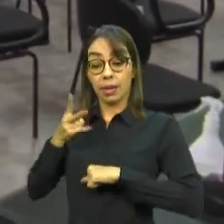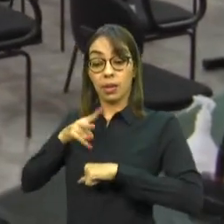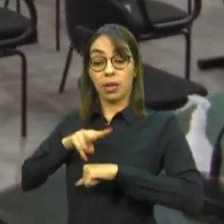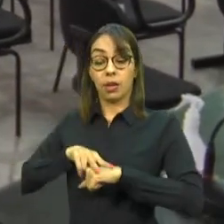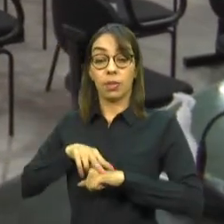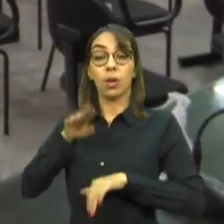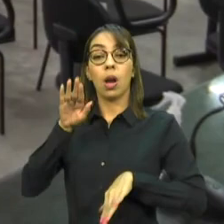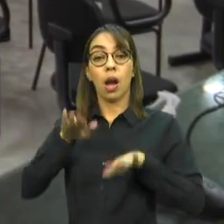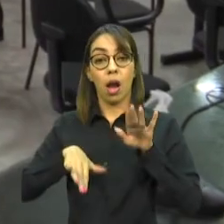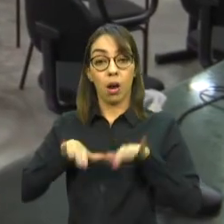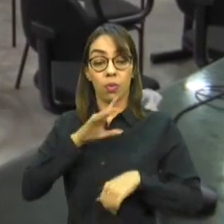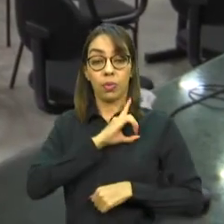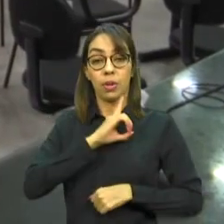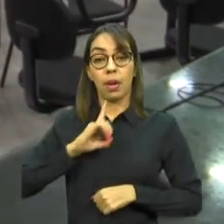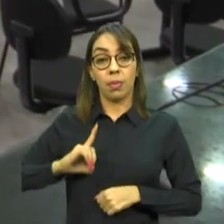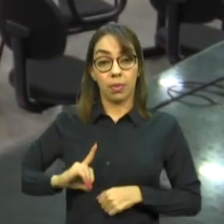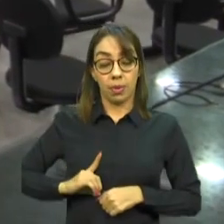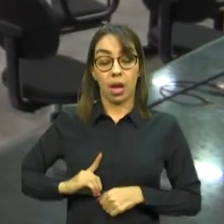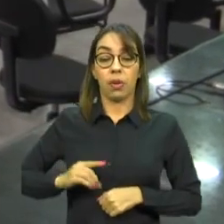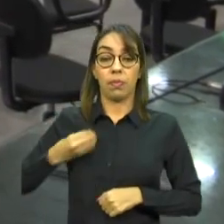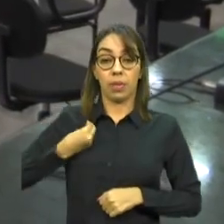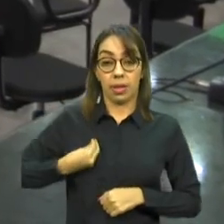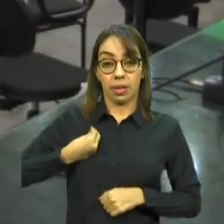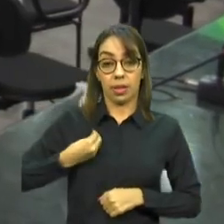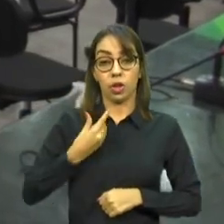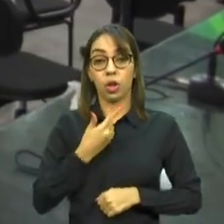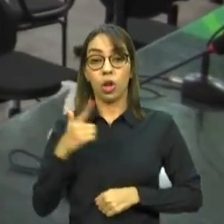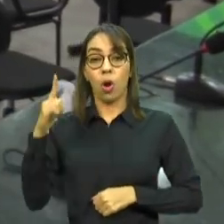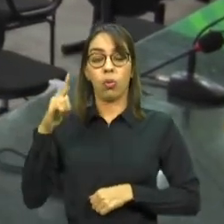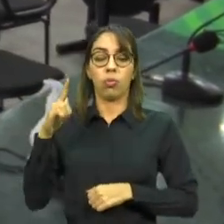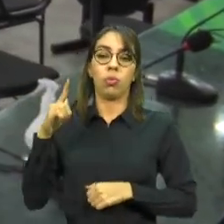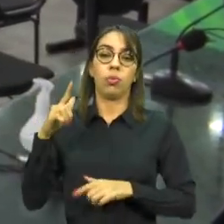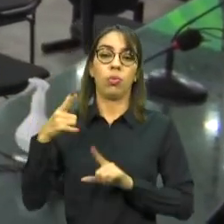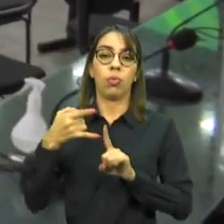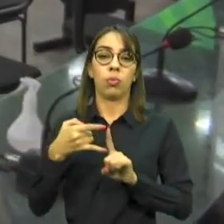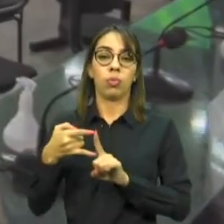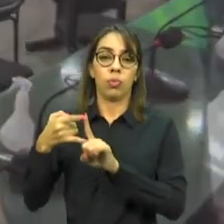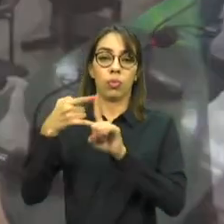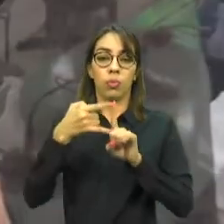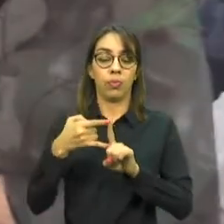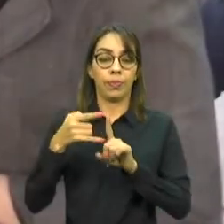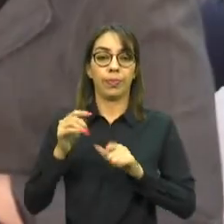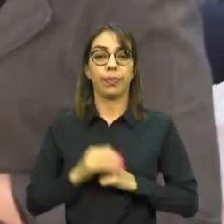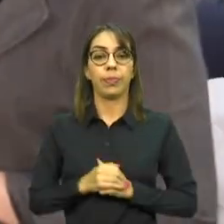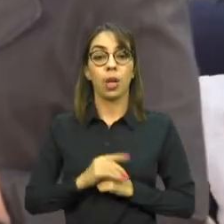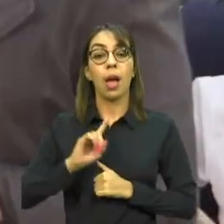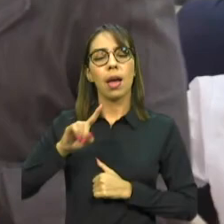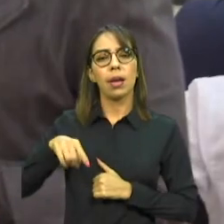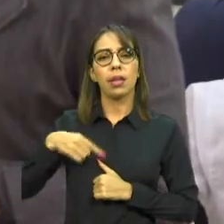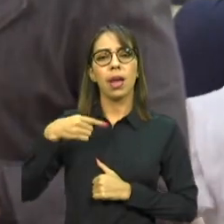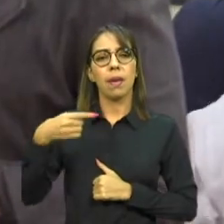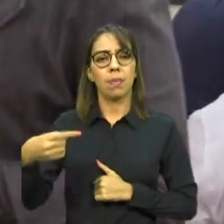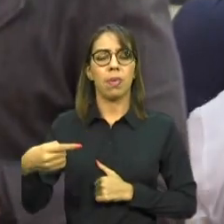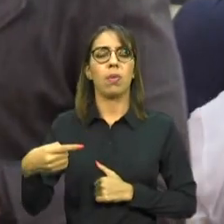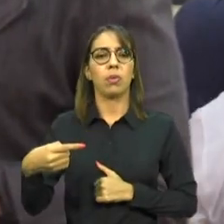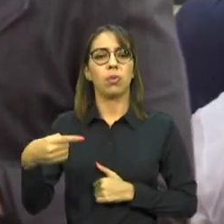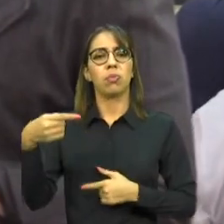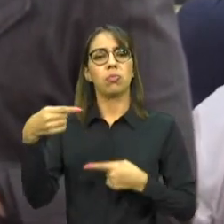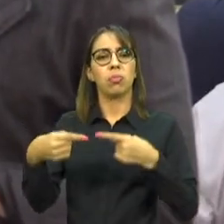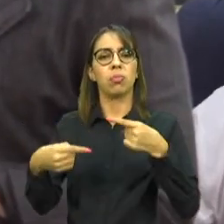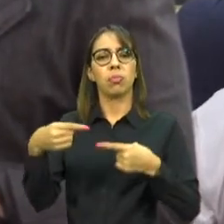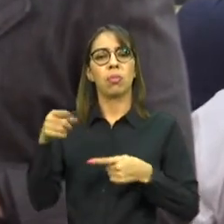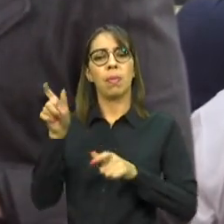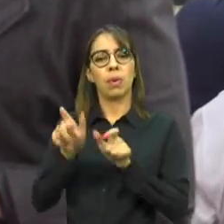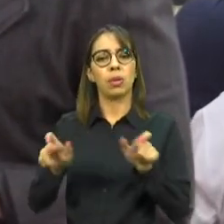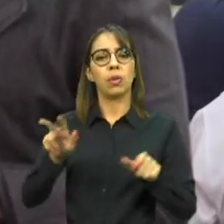através do Zoom. Depois será aberta a palavra aos parlamentares, né, para que eles possam se manifestar no tempo que